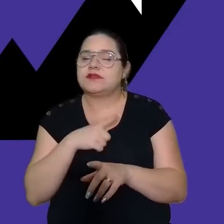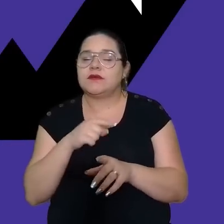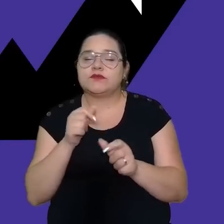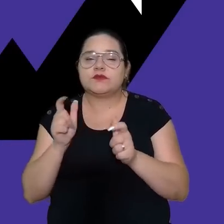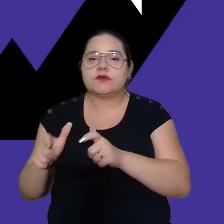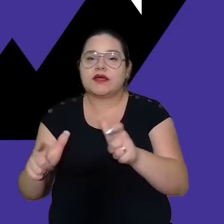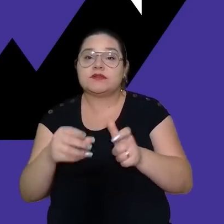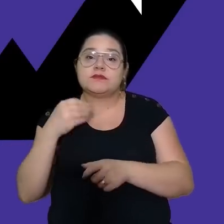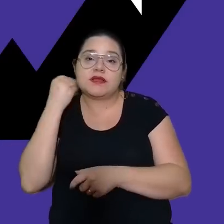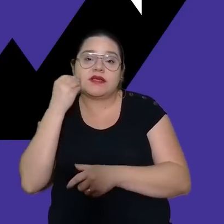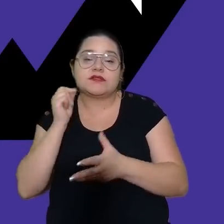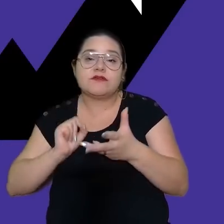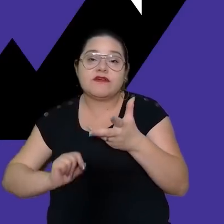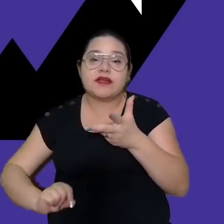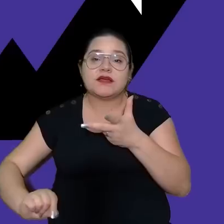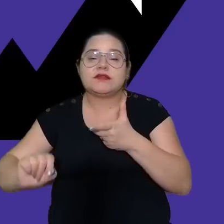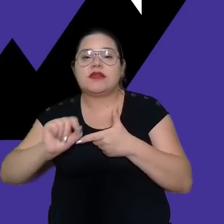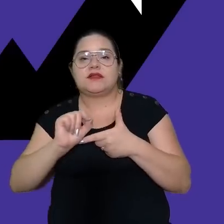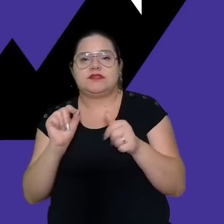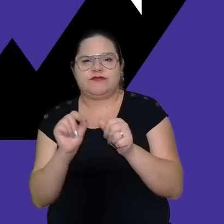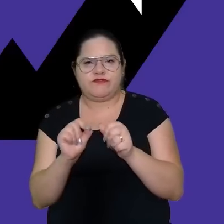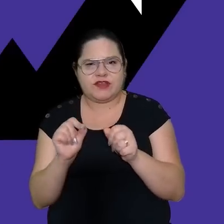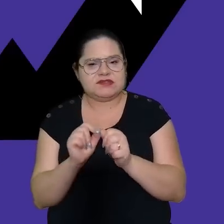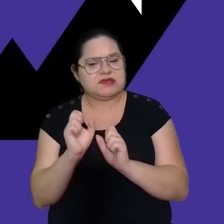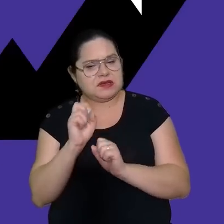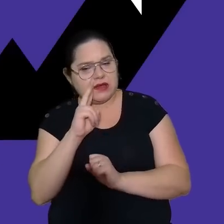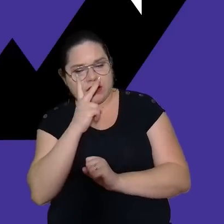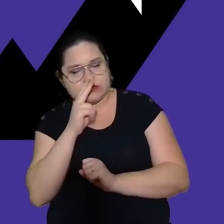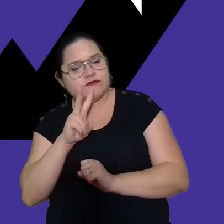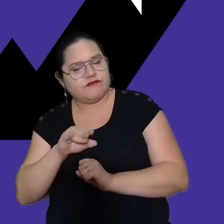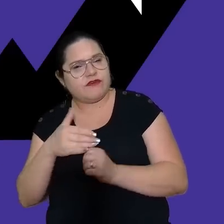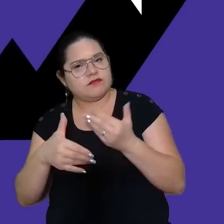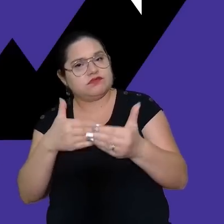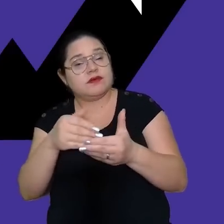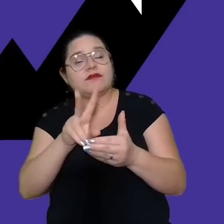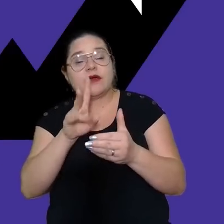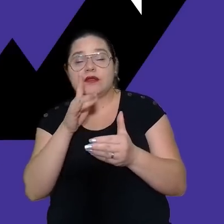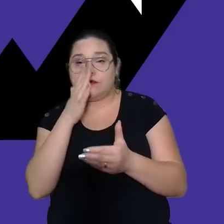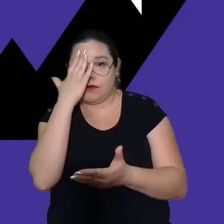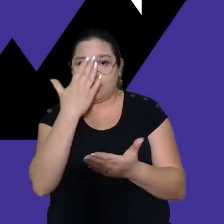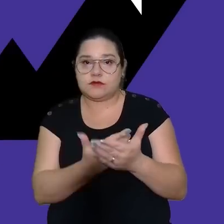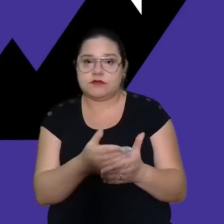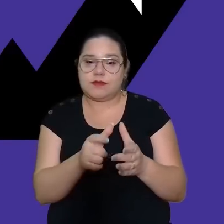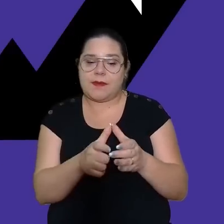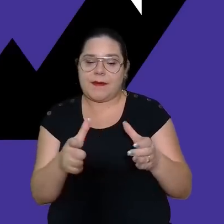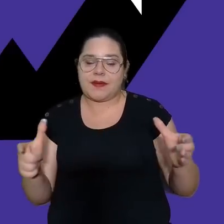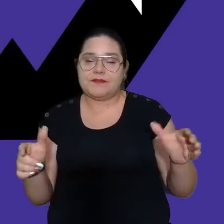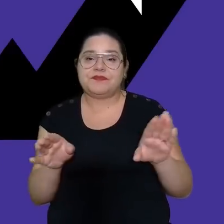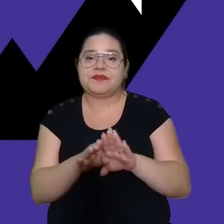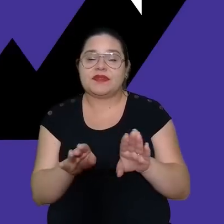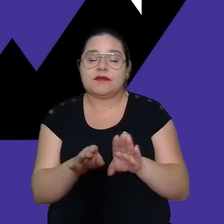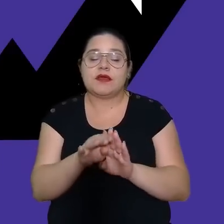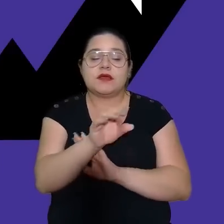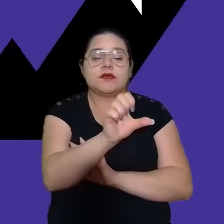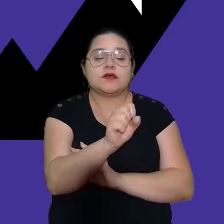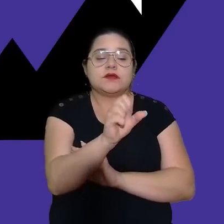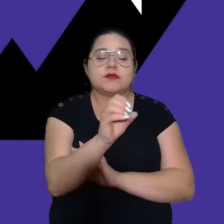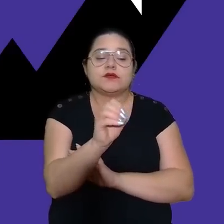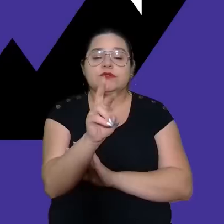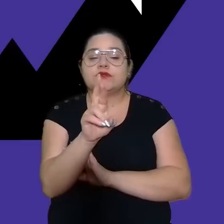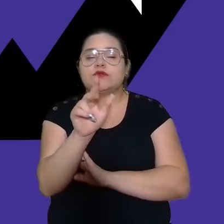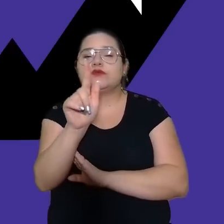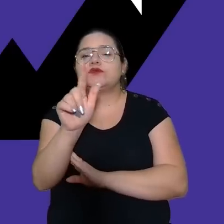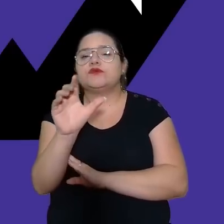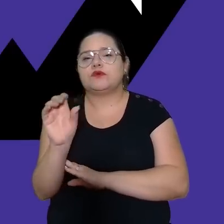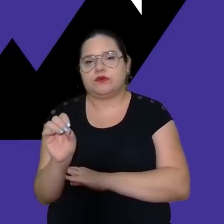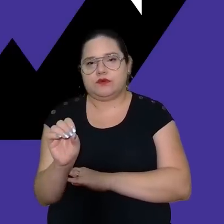variedades extremamente promissoras, então acho que isso vai crescer bastante. Tem o sorgo também entrando, que é